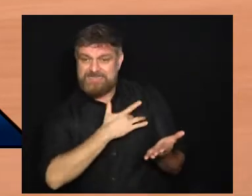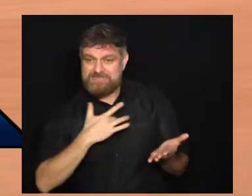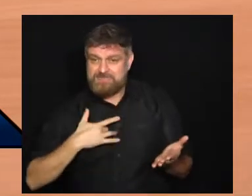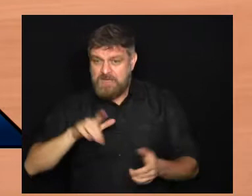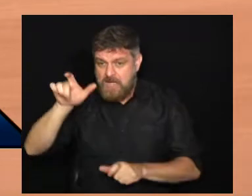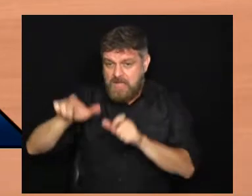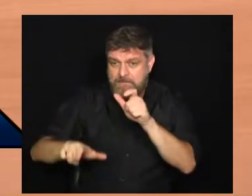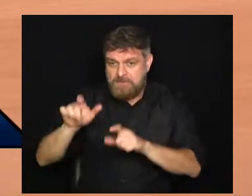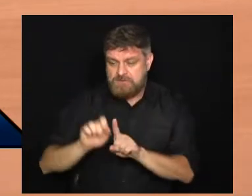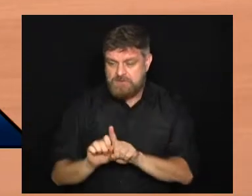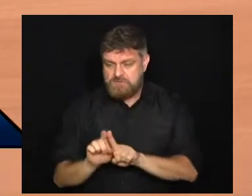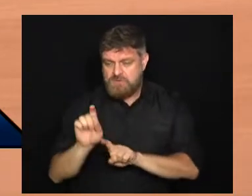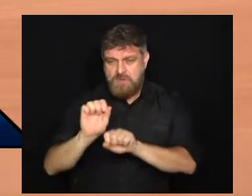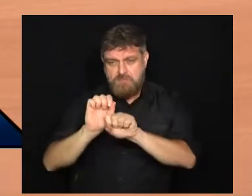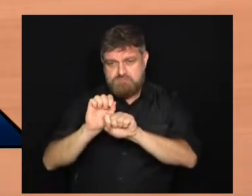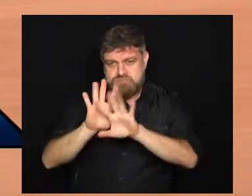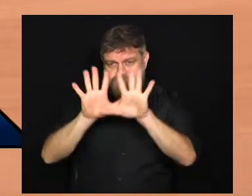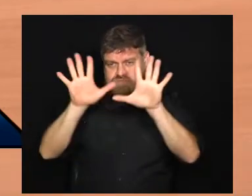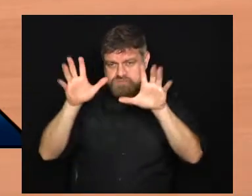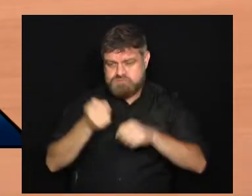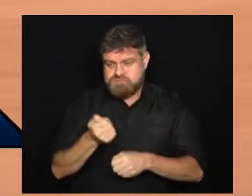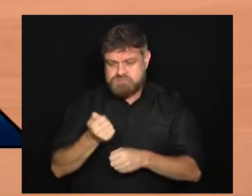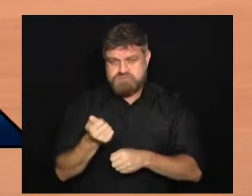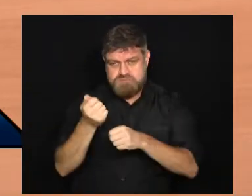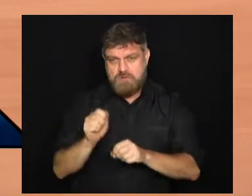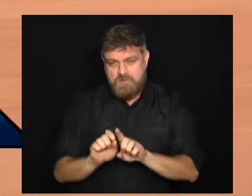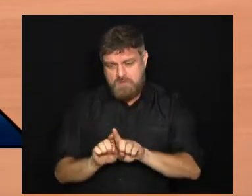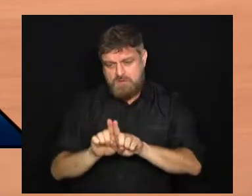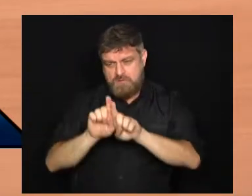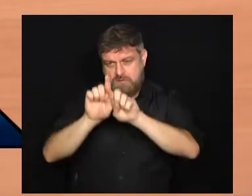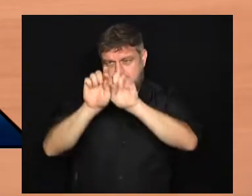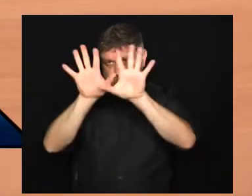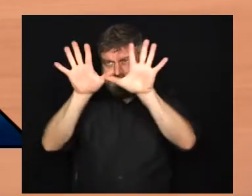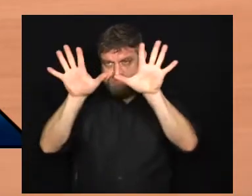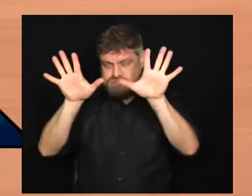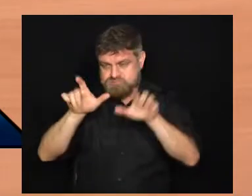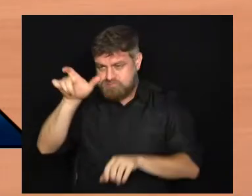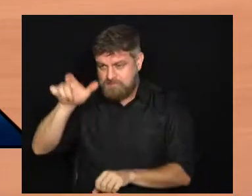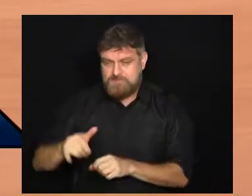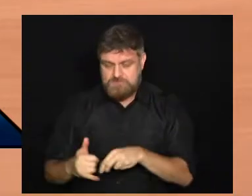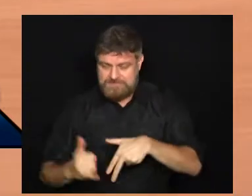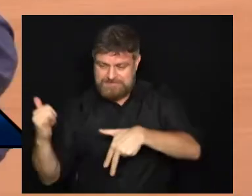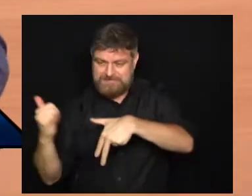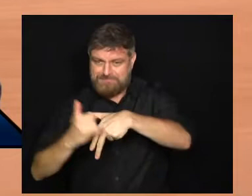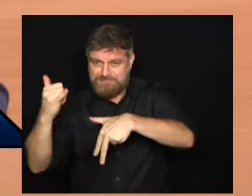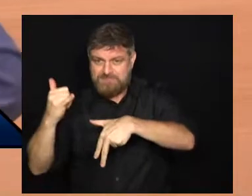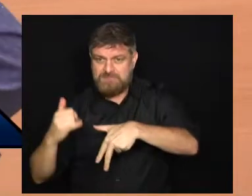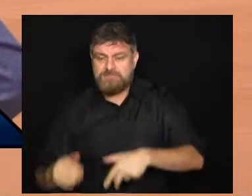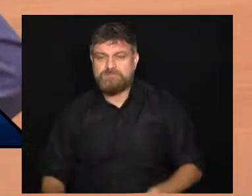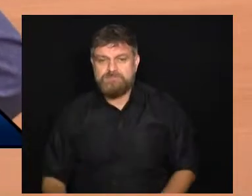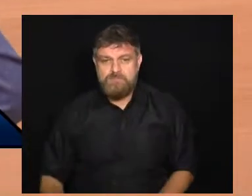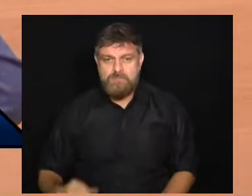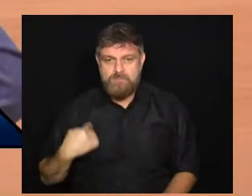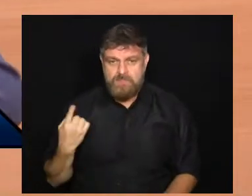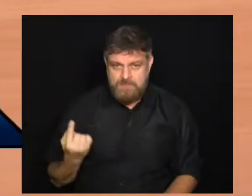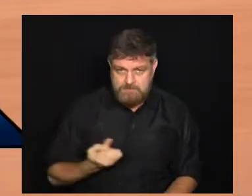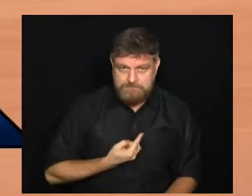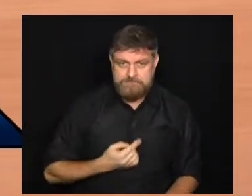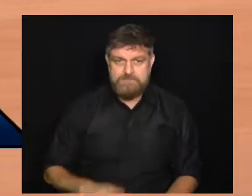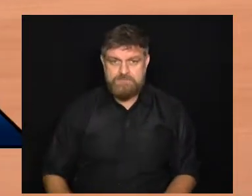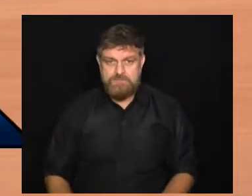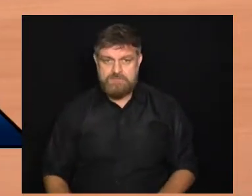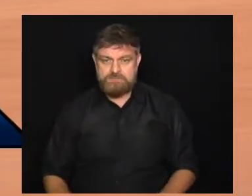por fogos de artifício no município de Campinas. Esse projeto, caso a gente constitua quórum aqui com os demais vereadores, vai